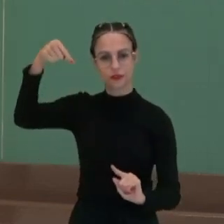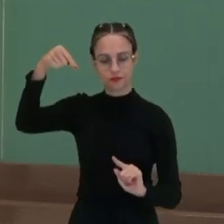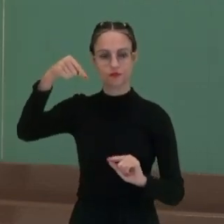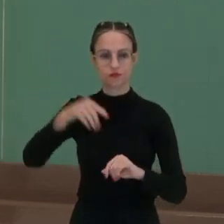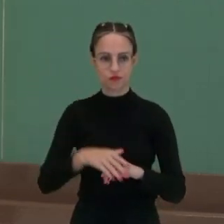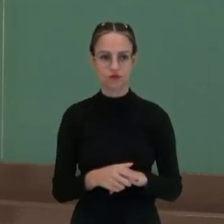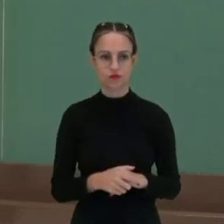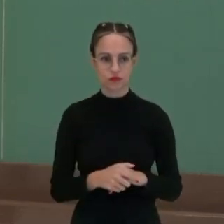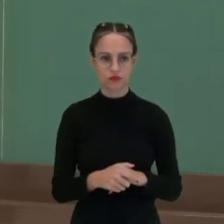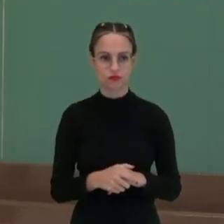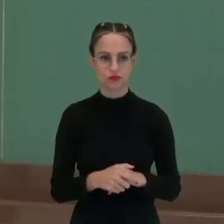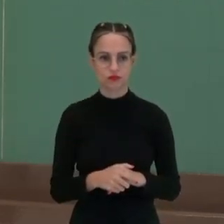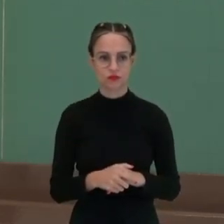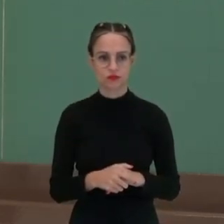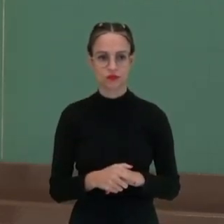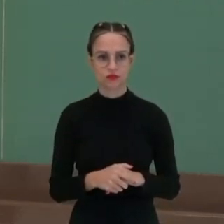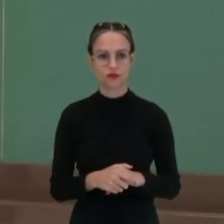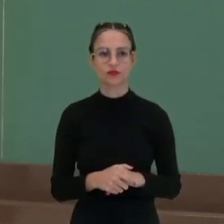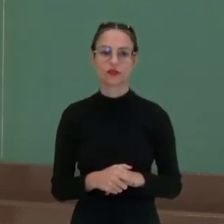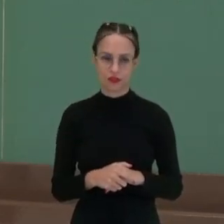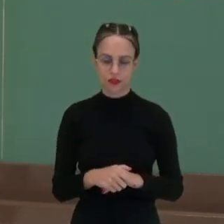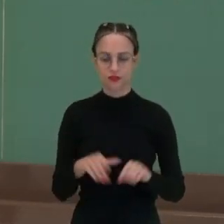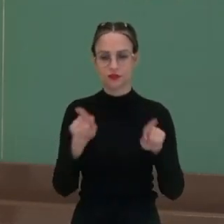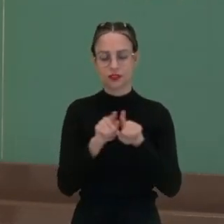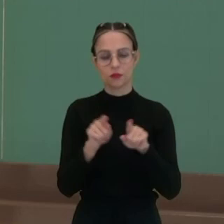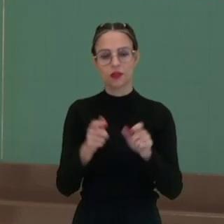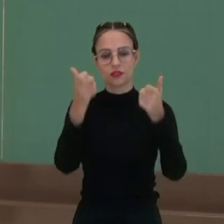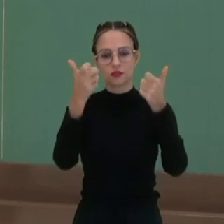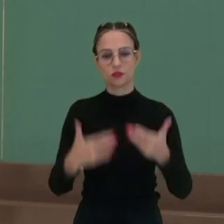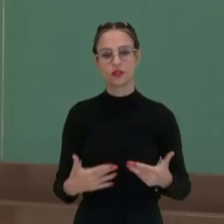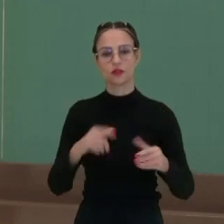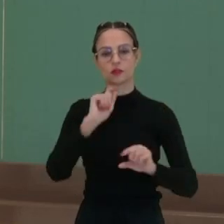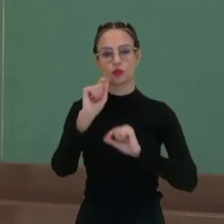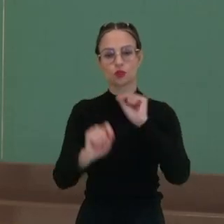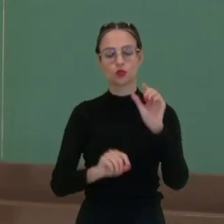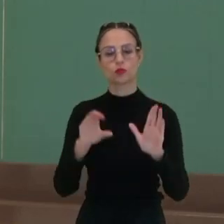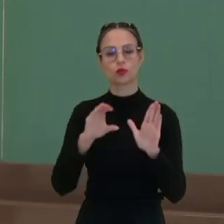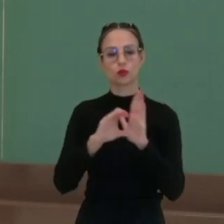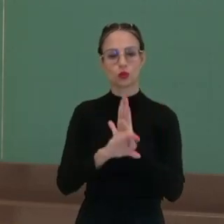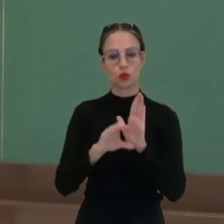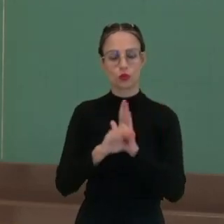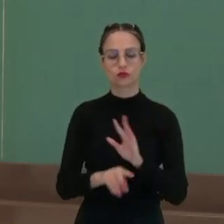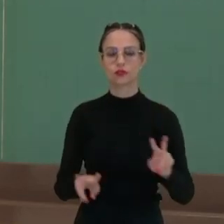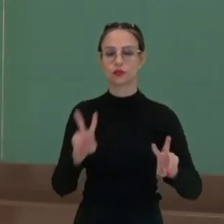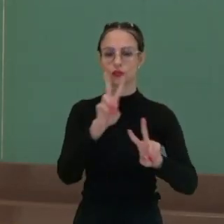do RNA, fita simples, e falamos também sobre conceitos de